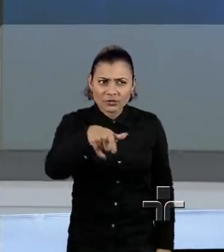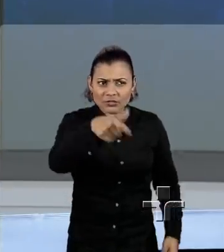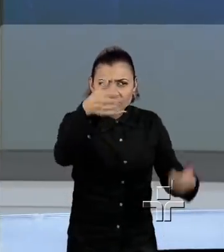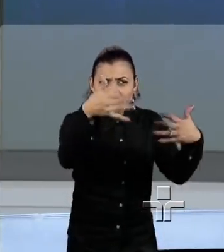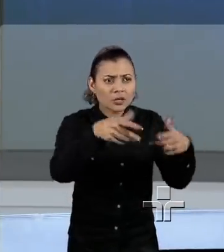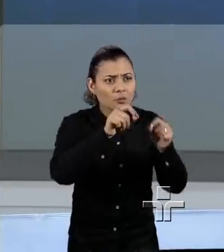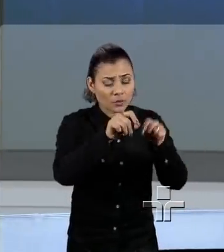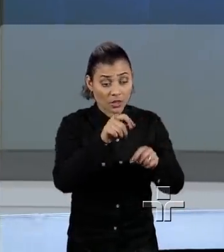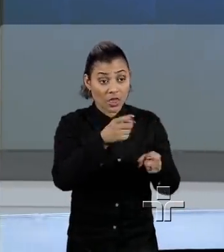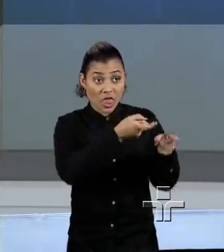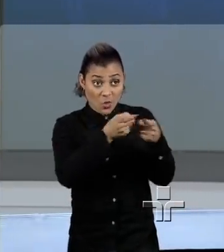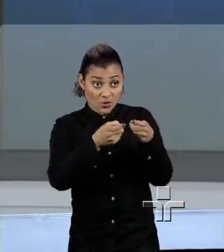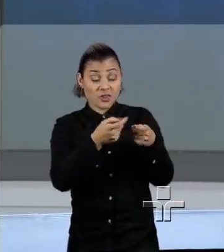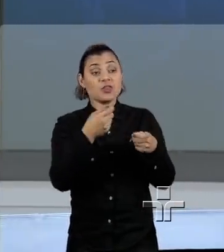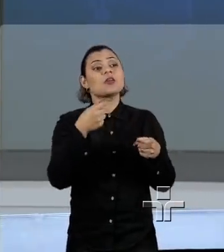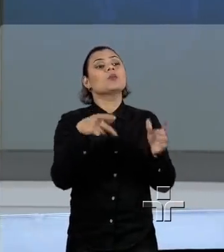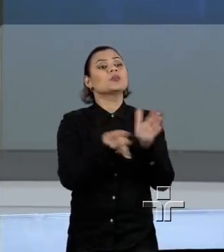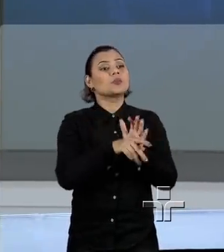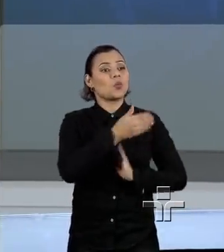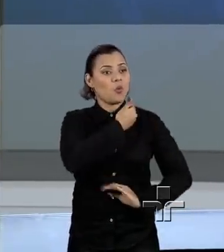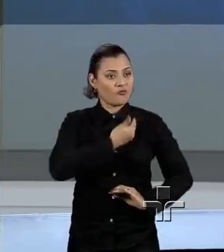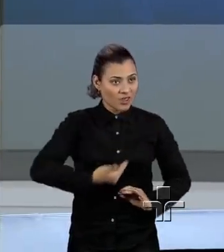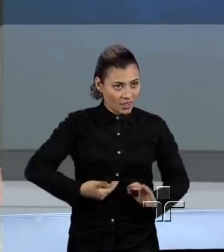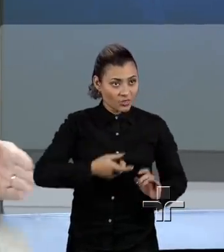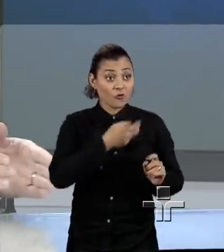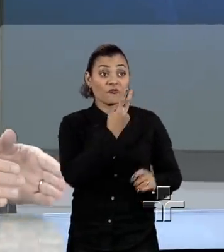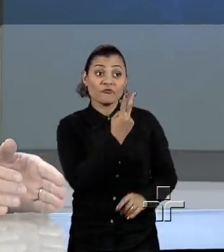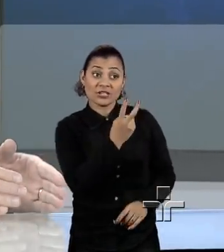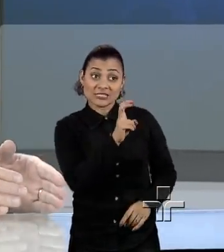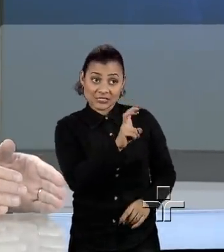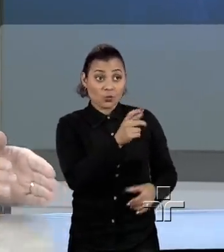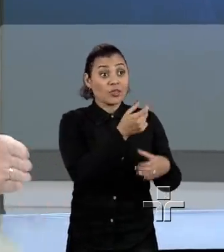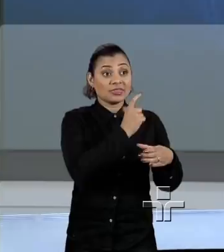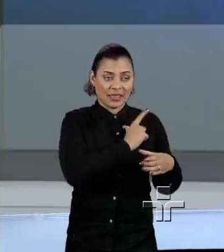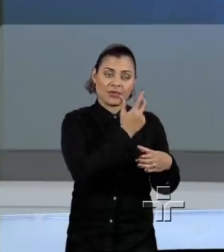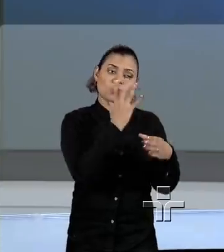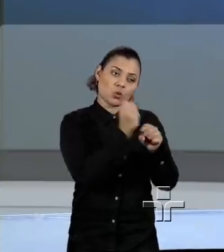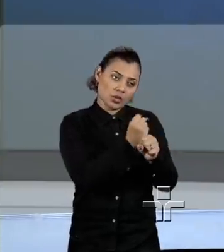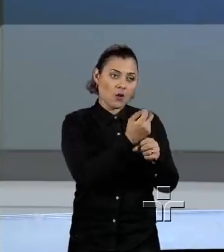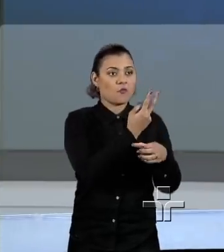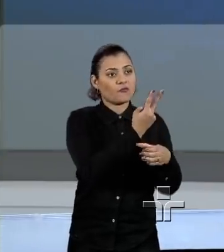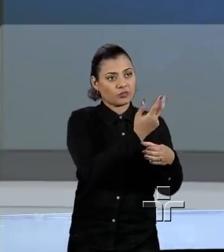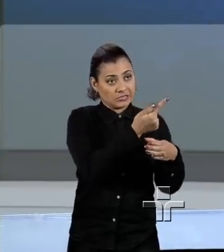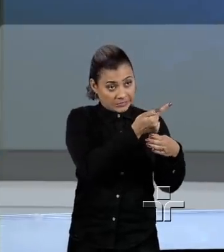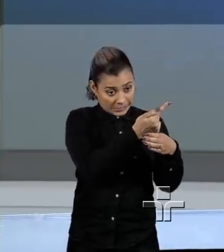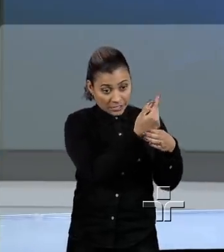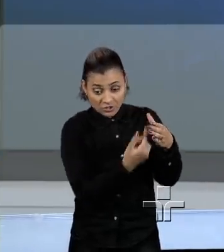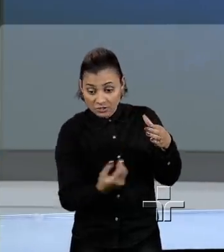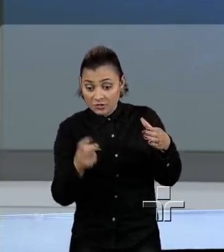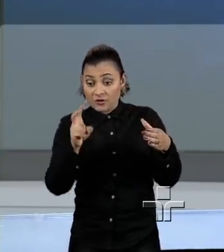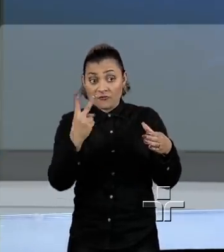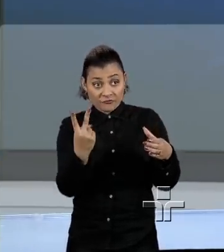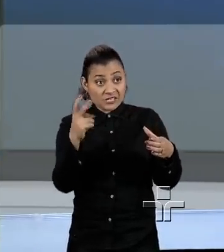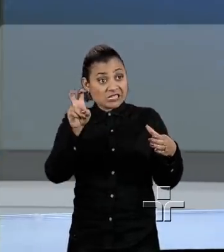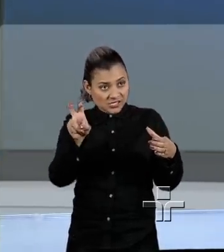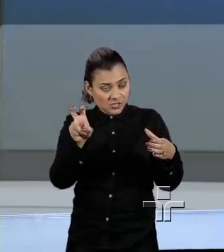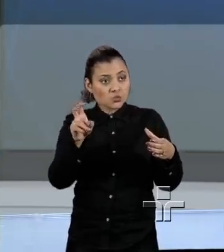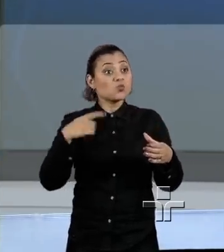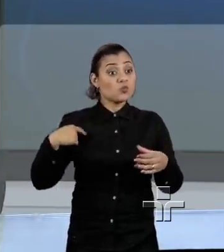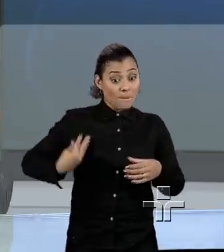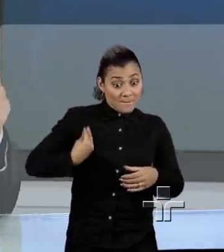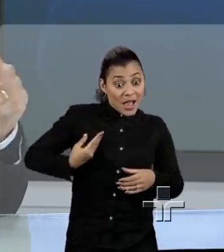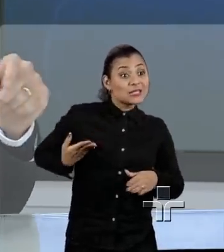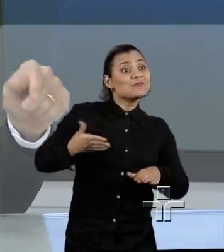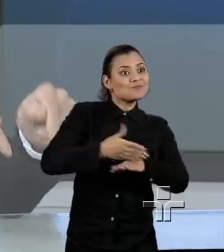dos governadores, 25 governadores dos 27, dizendo eu quero que os estados e os